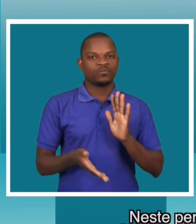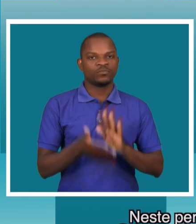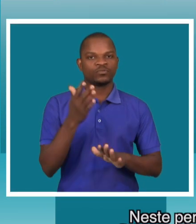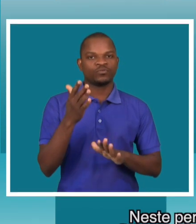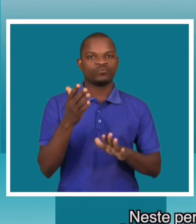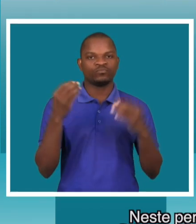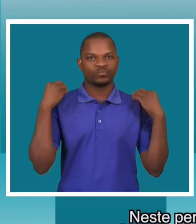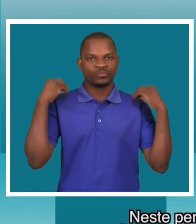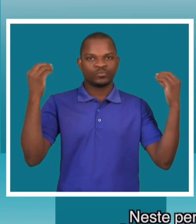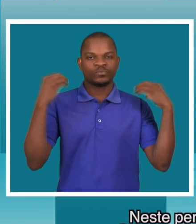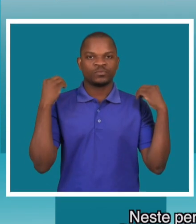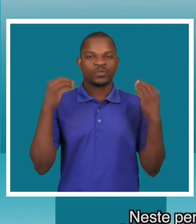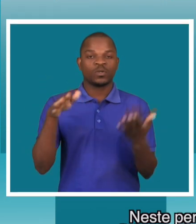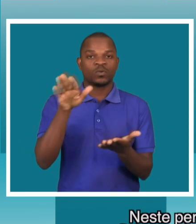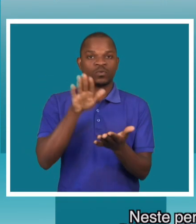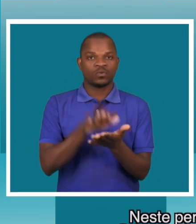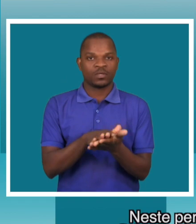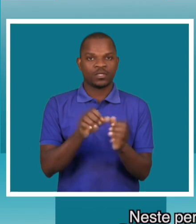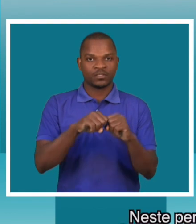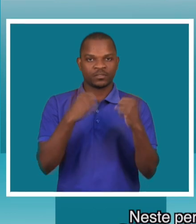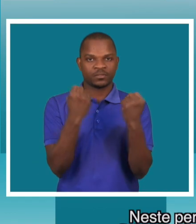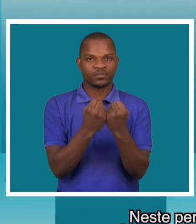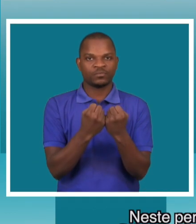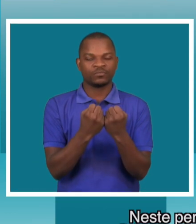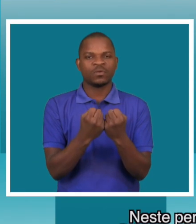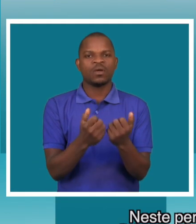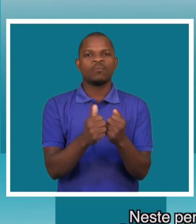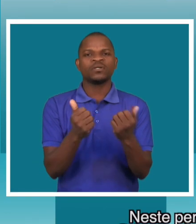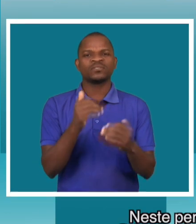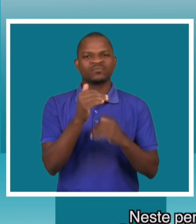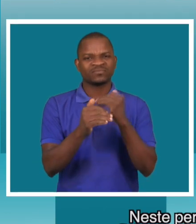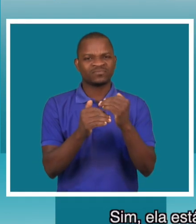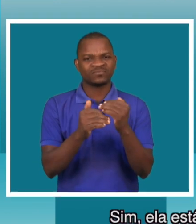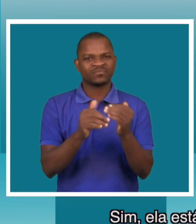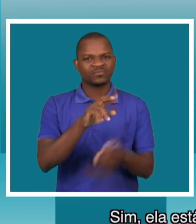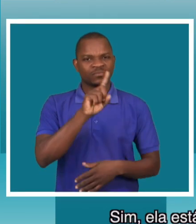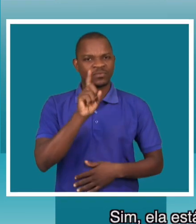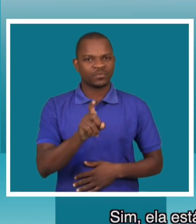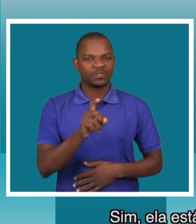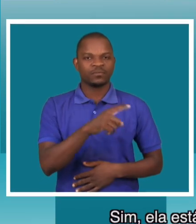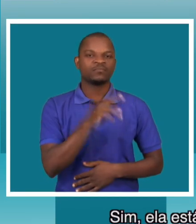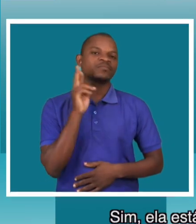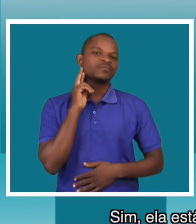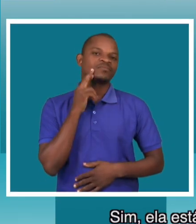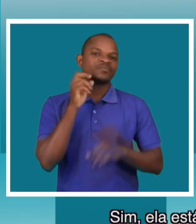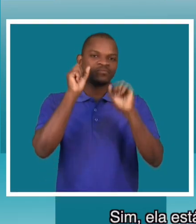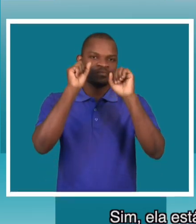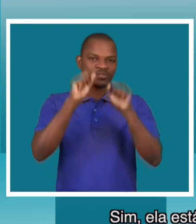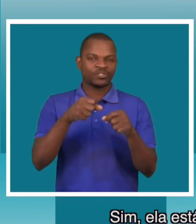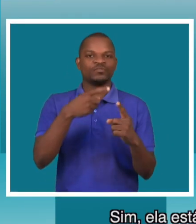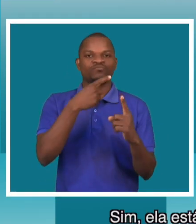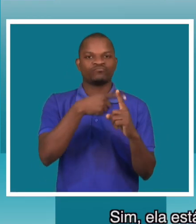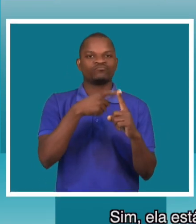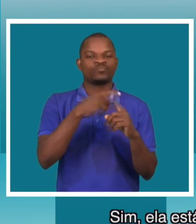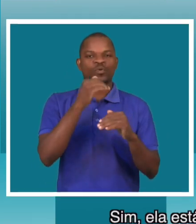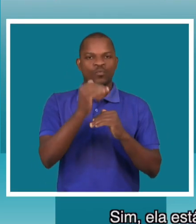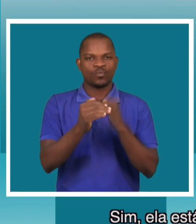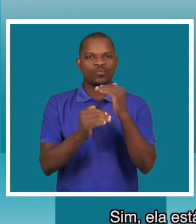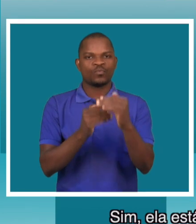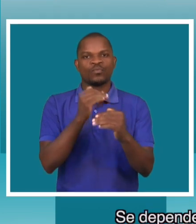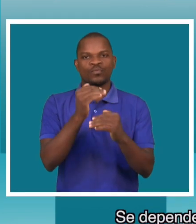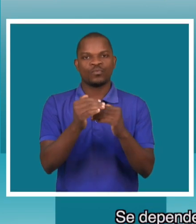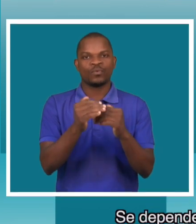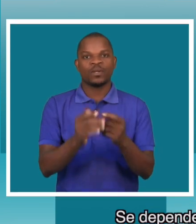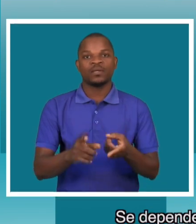a reabilitação aqui no Babacom, qual é a tendência a um desenvolvimento? Sim, sim, ela está a desenvolver positivamente,